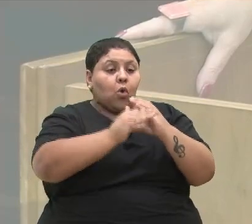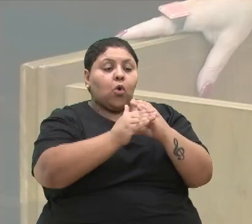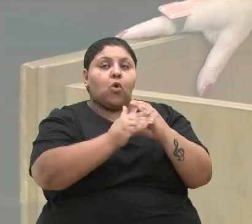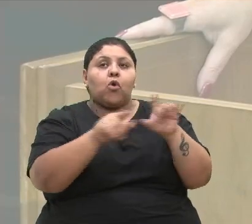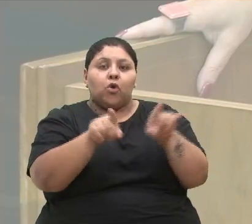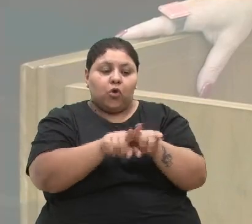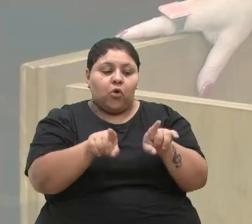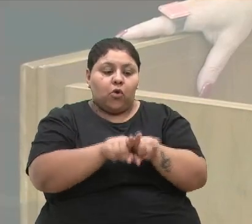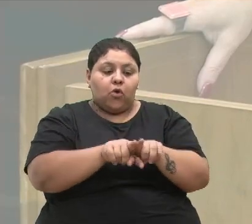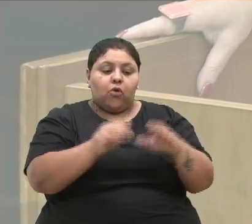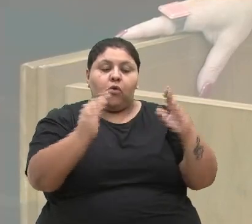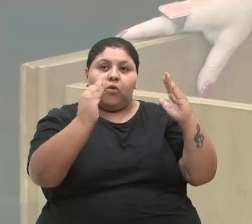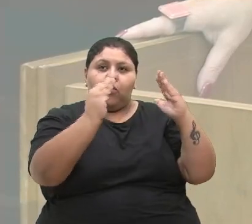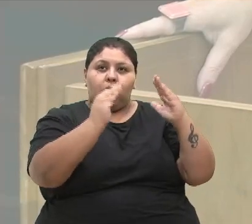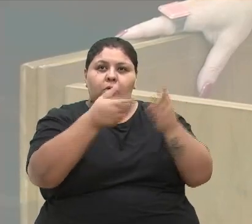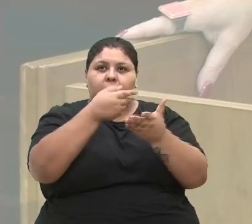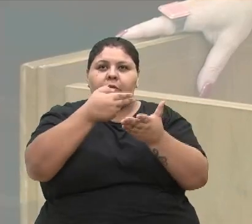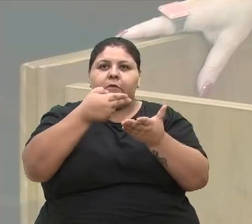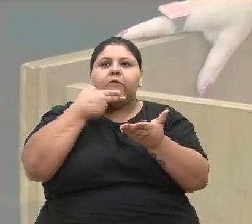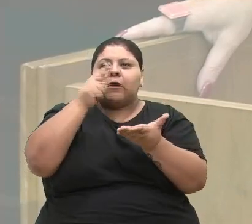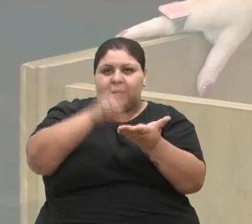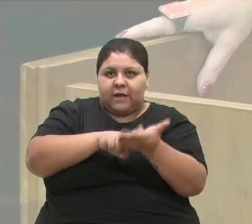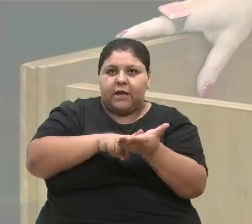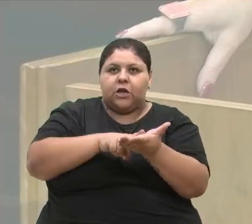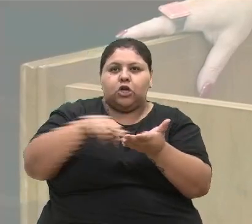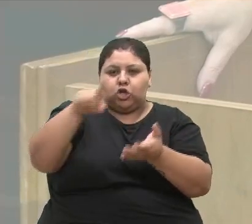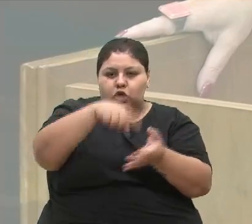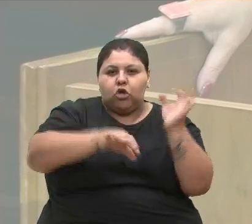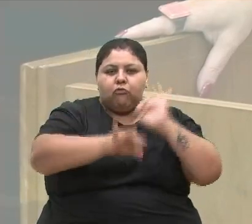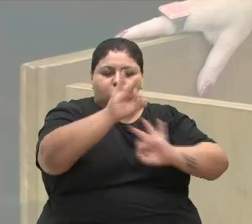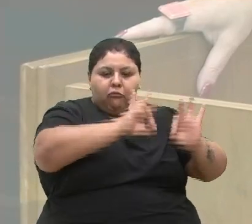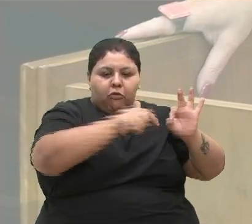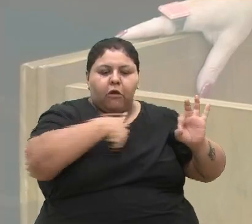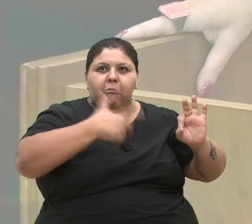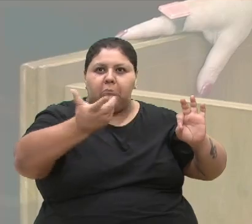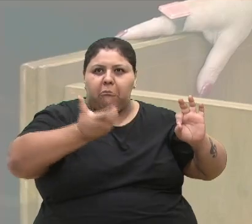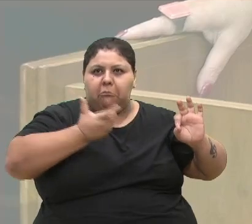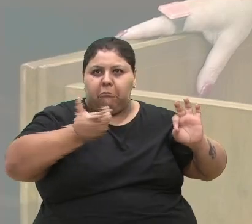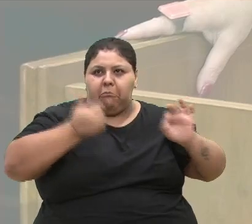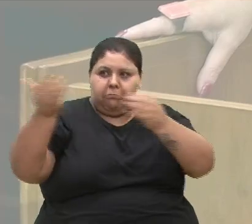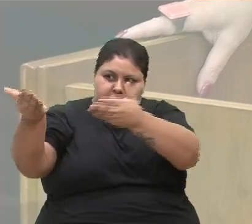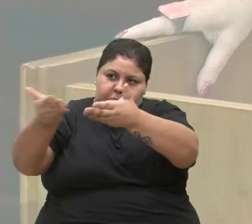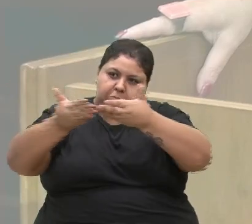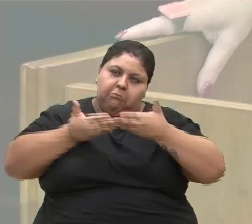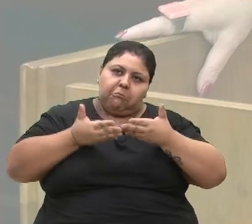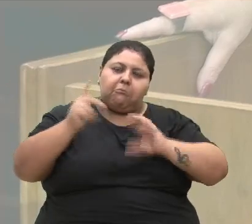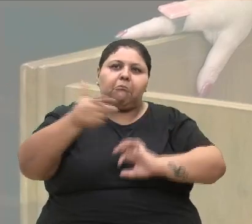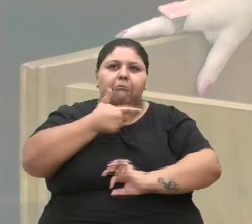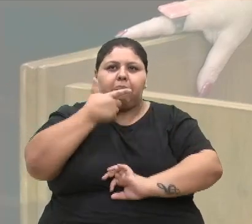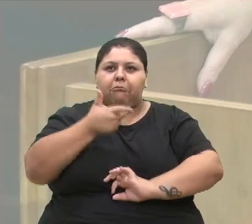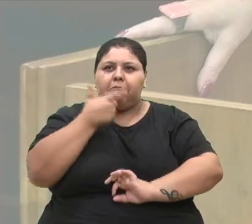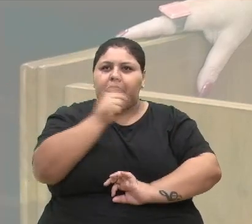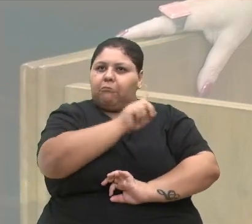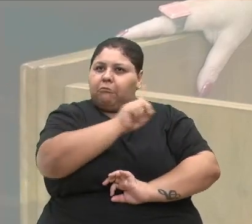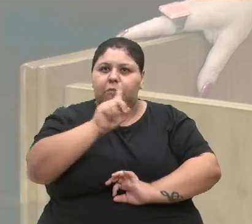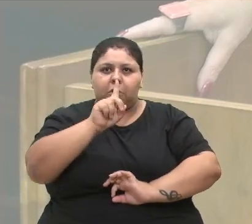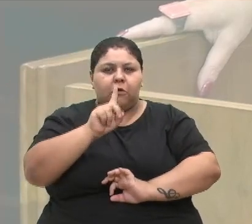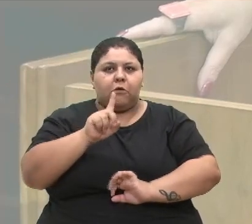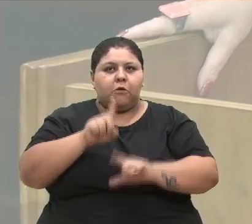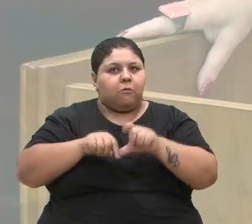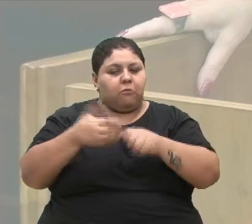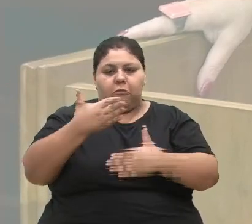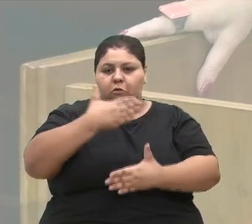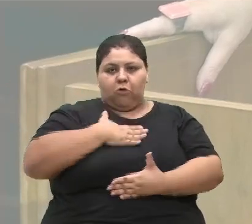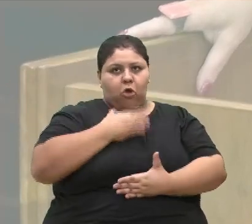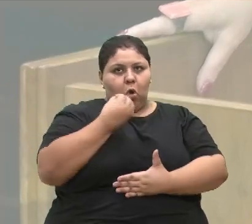além de uma carta que nós ainda estamos elaborando, e eu quero convidar aqui e falar, essa não foi uma atividade minha